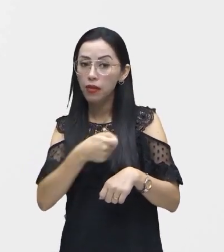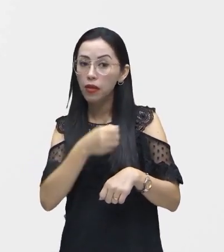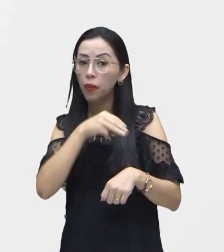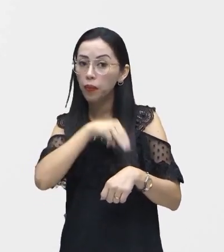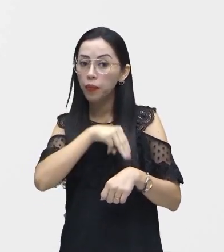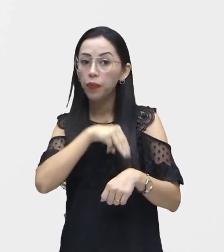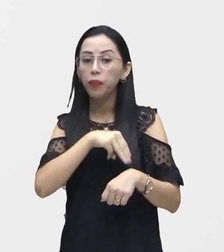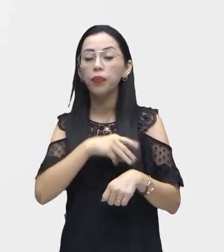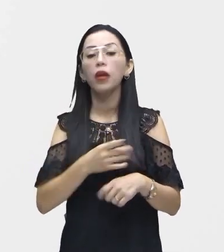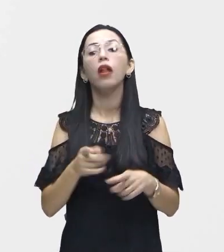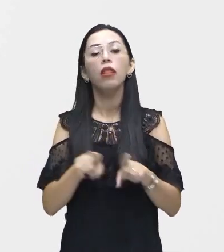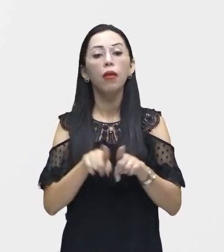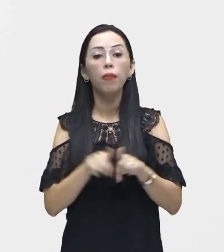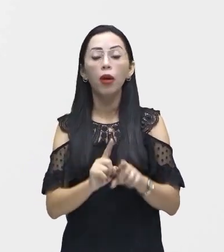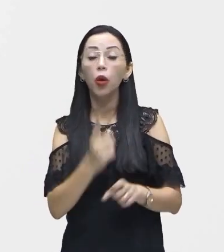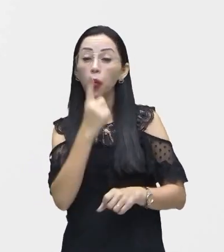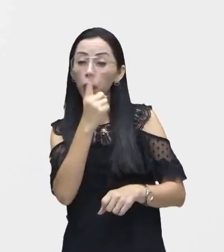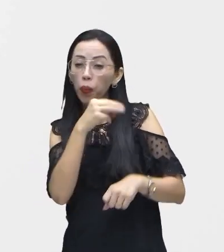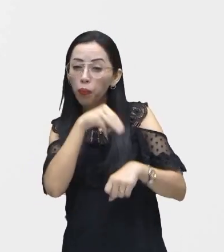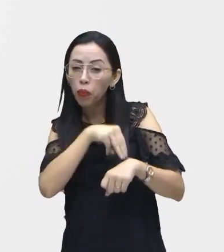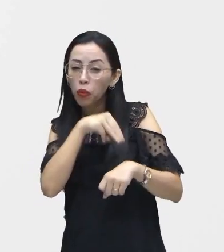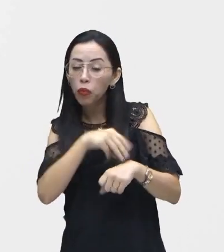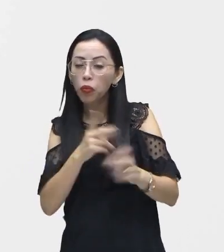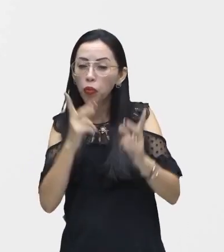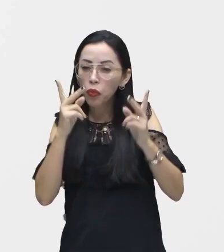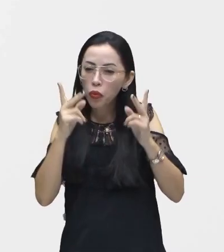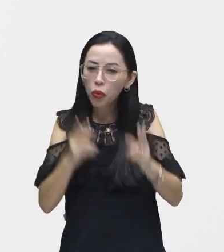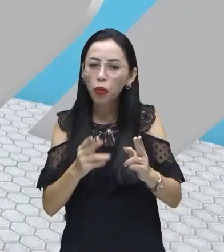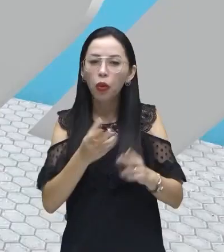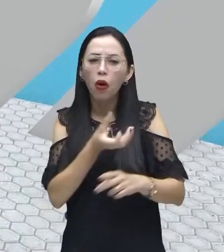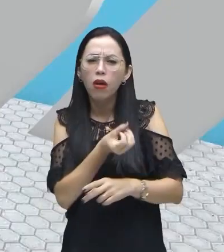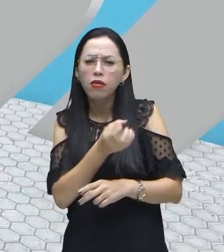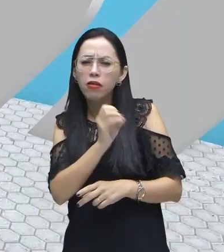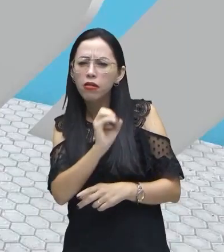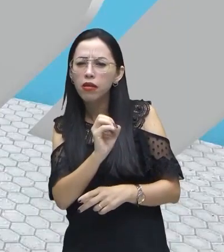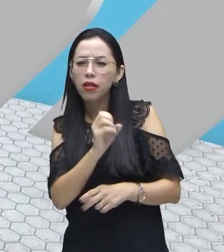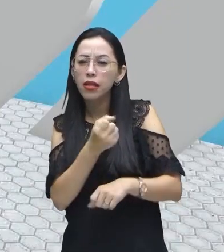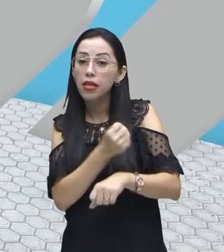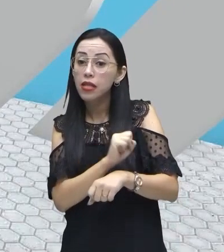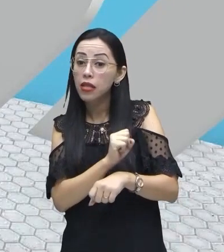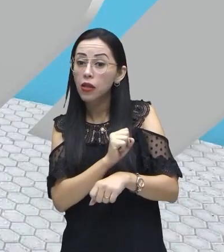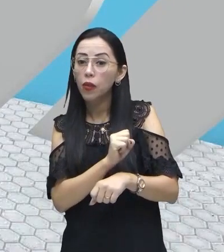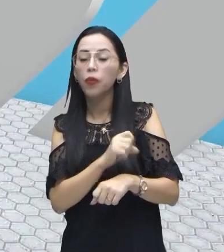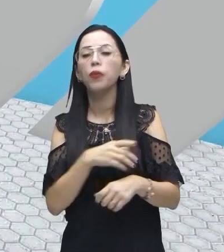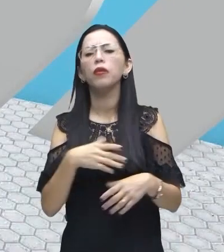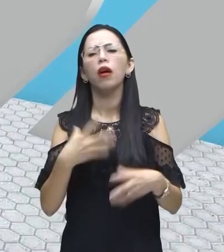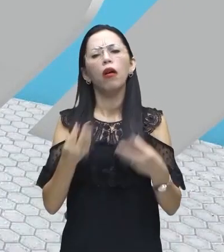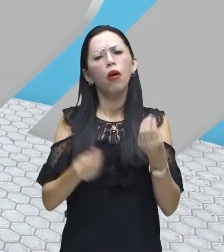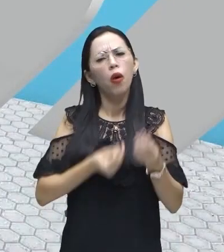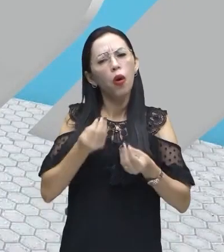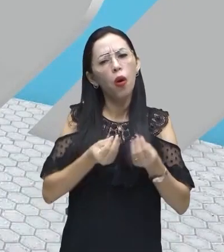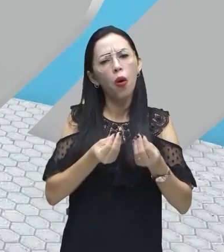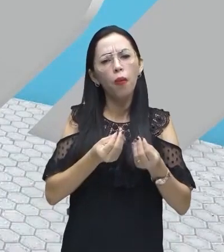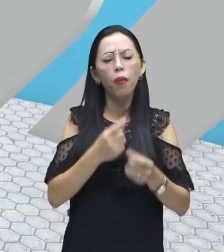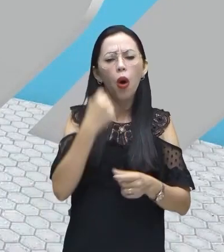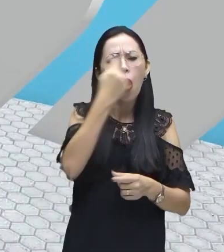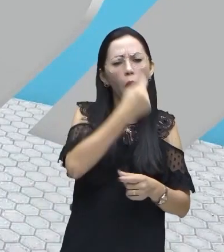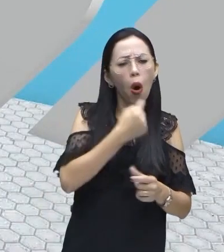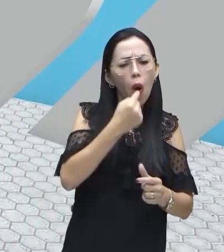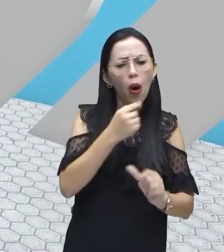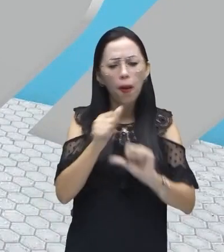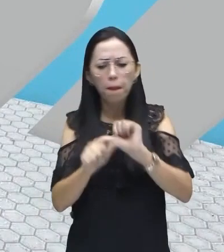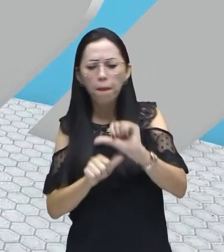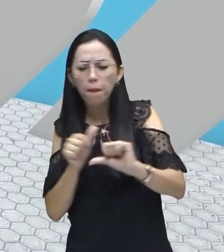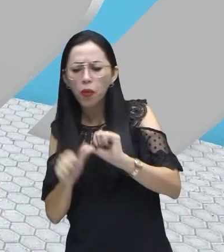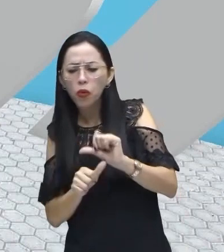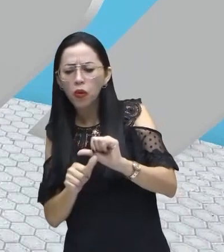segundos. Aqui comigo. Mas como é que nós podemos fazer para fazer essa conversão de horas, minutos,